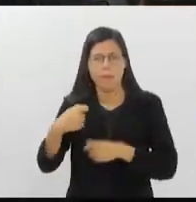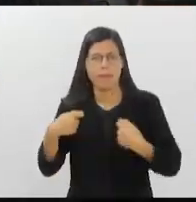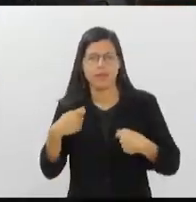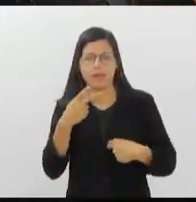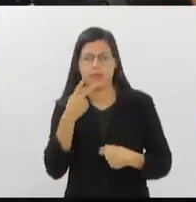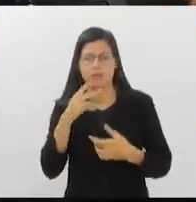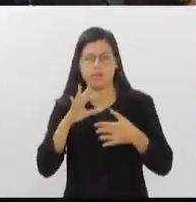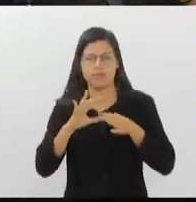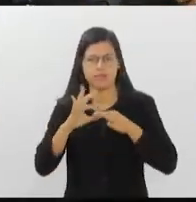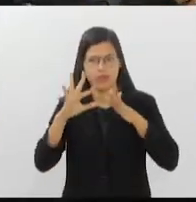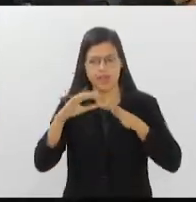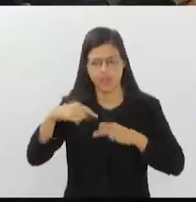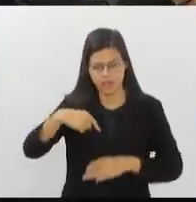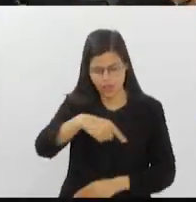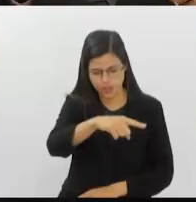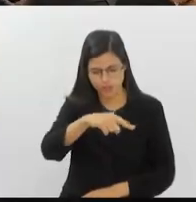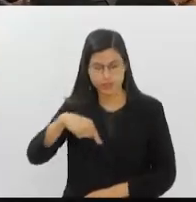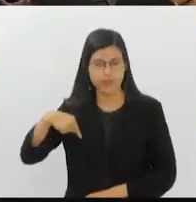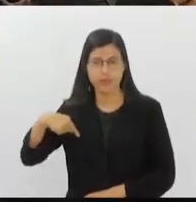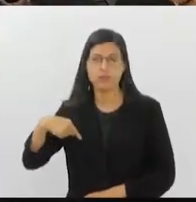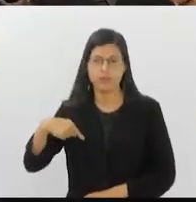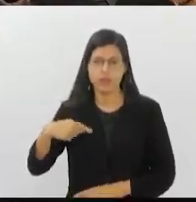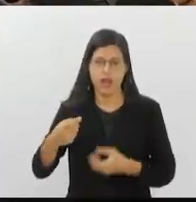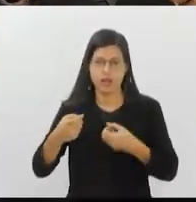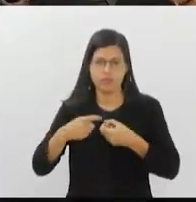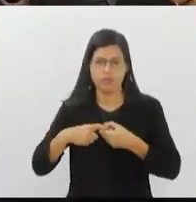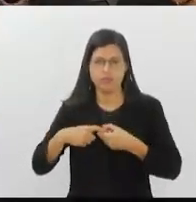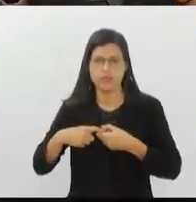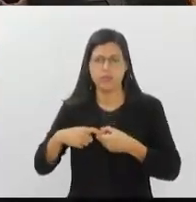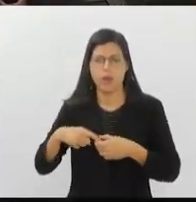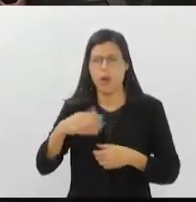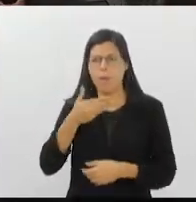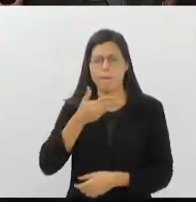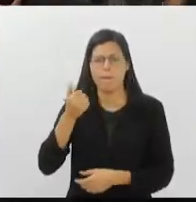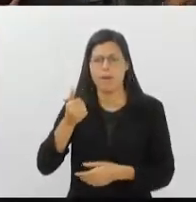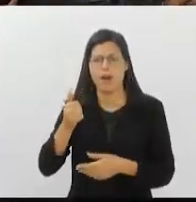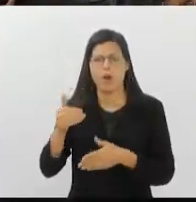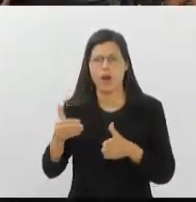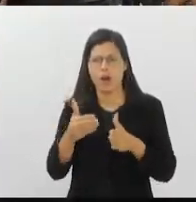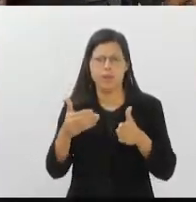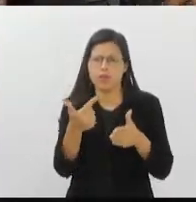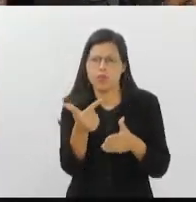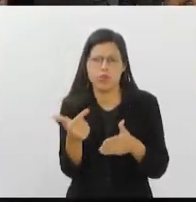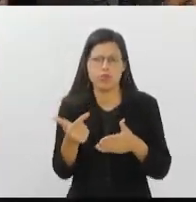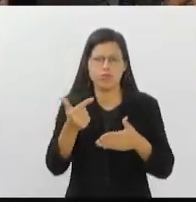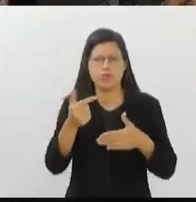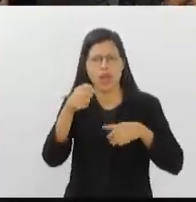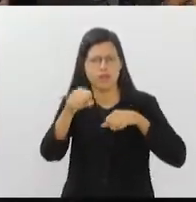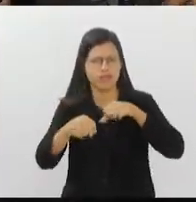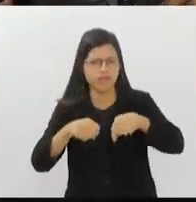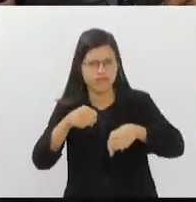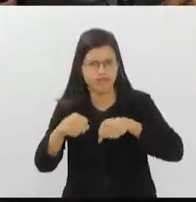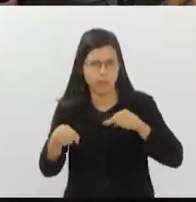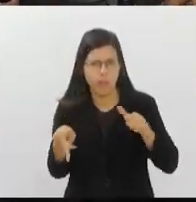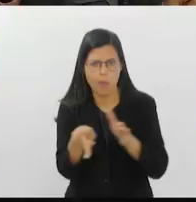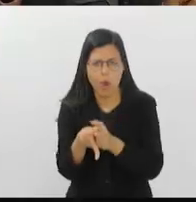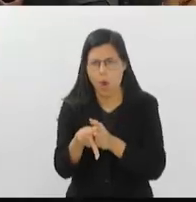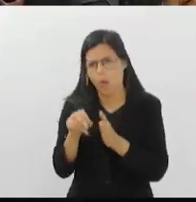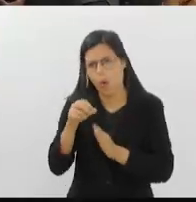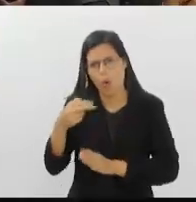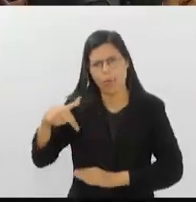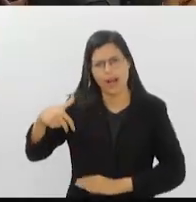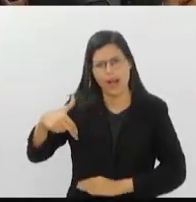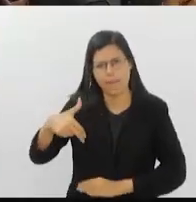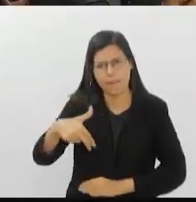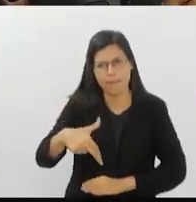melhor caminho de Jacarepaguá até o Rio de Dentro. Como é que não tem uma ciclovia? Não tem um lugar pra gente caminhar pela via